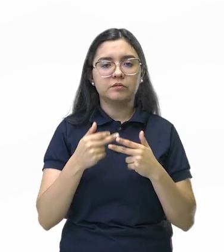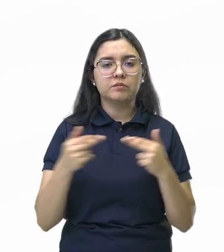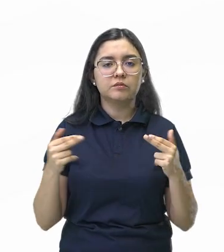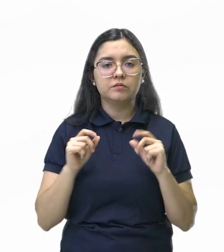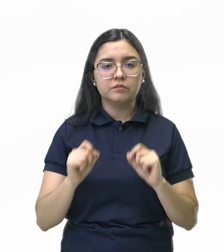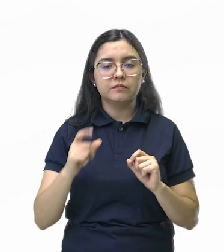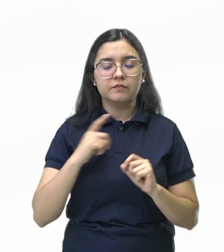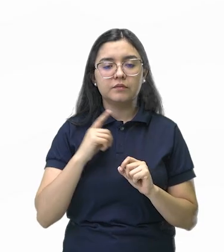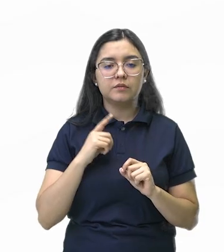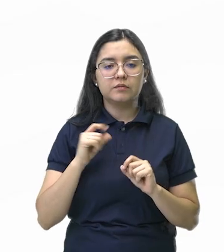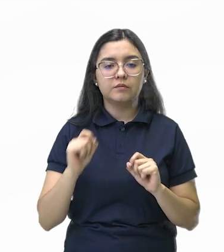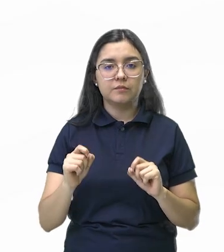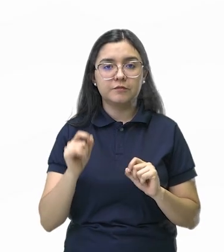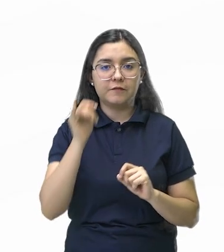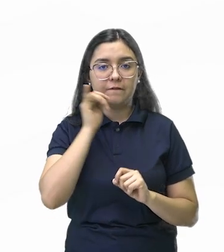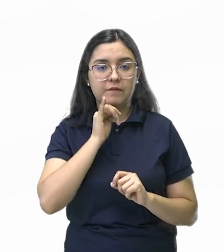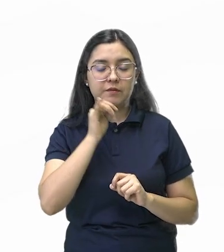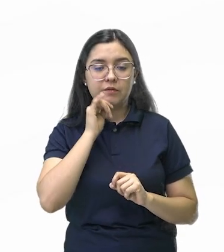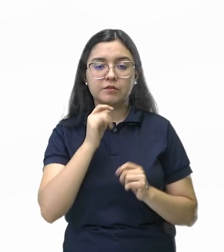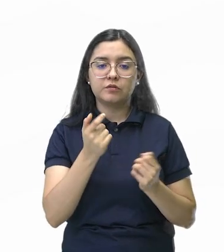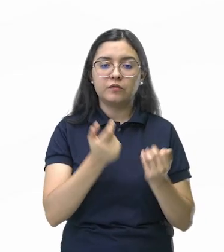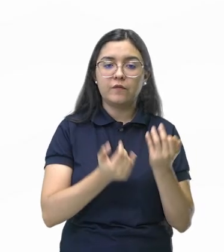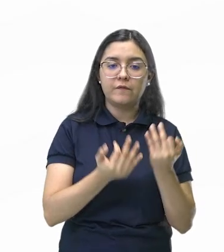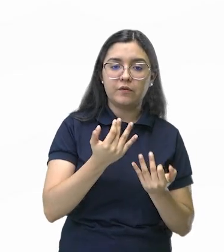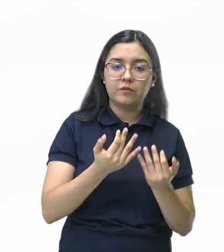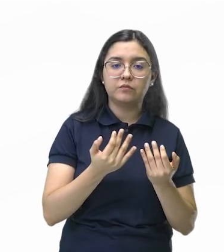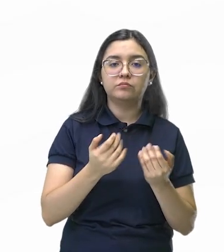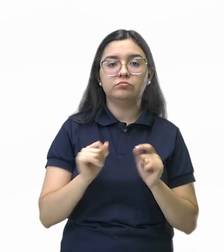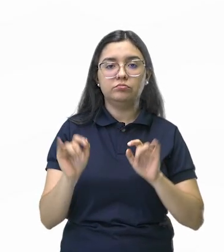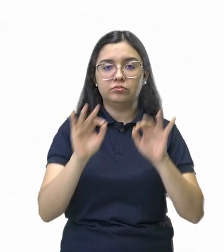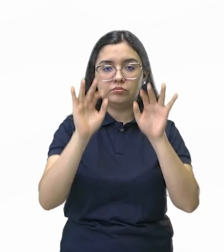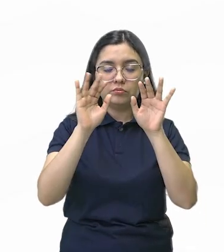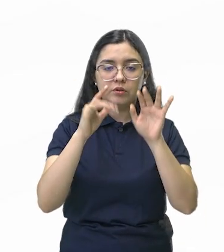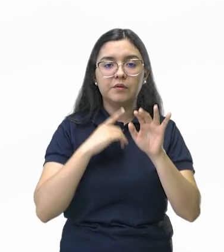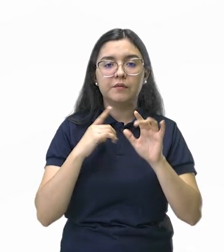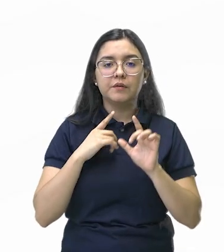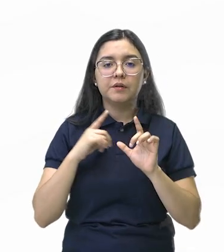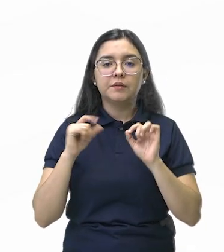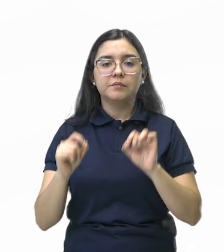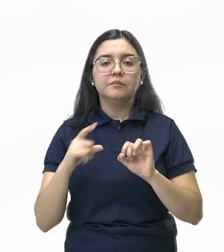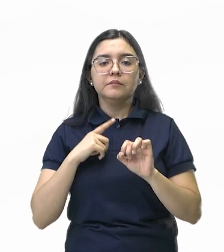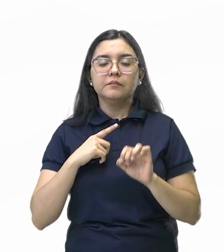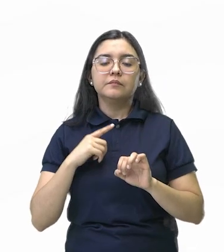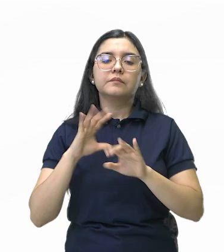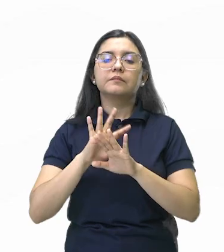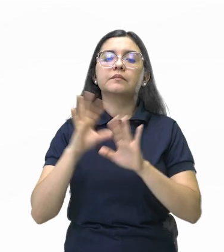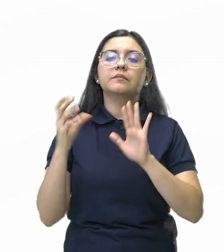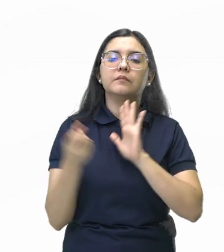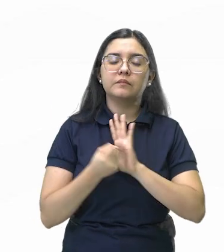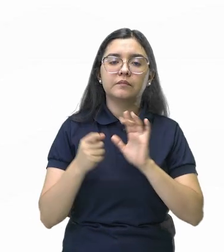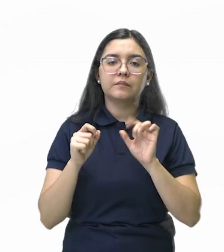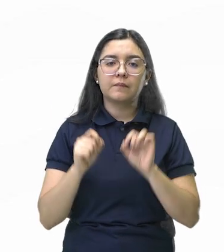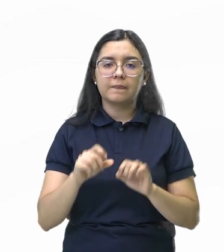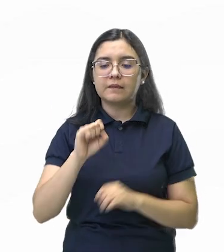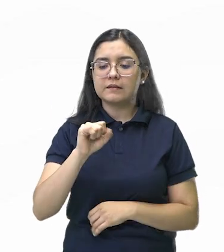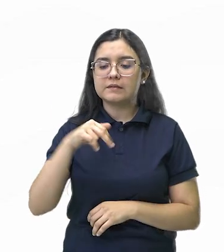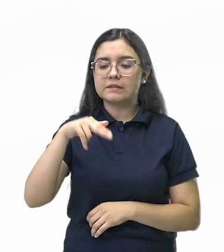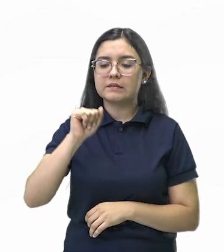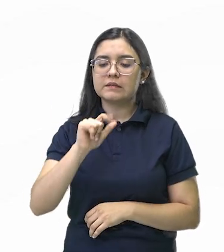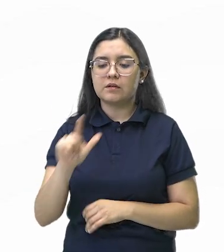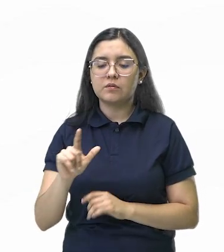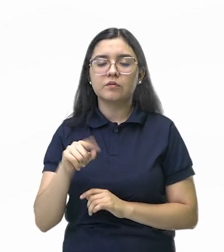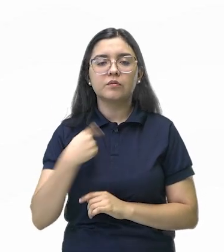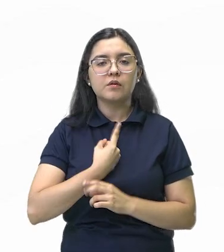ter, como vimos o exemplo do fogo e da fumaça, vai ter o sinal. E esse sinal, nós já